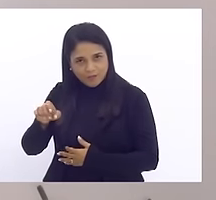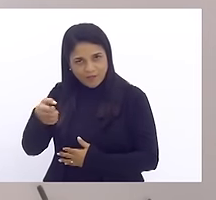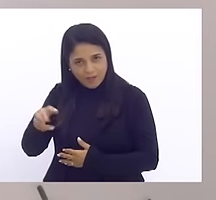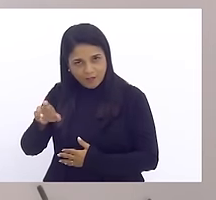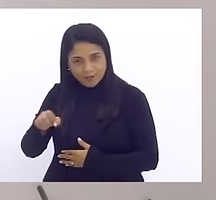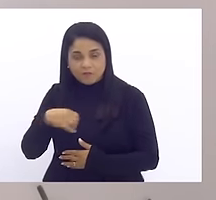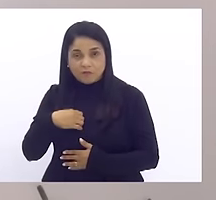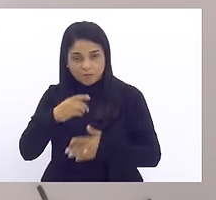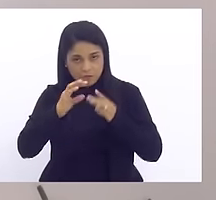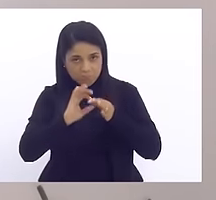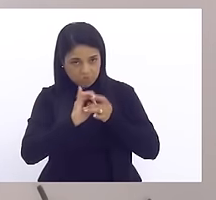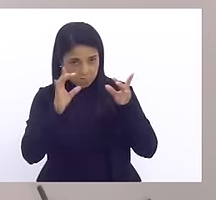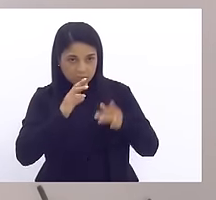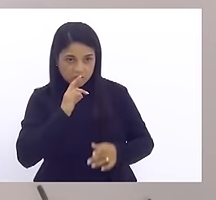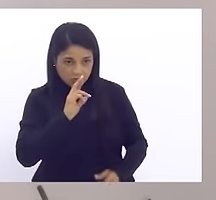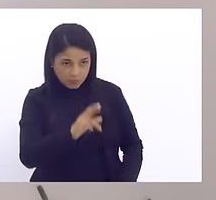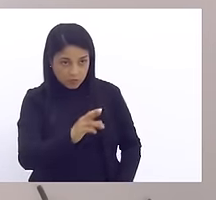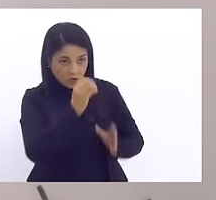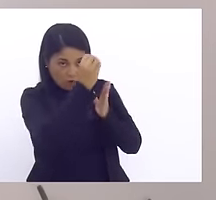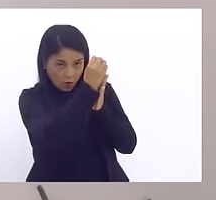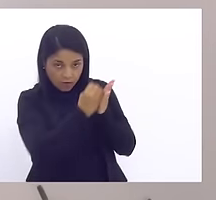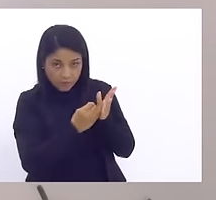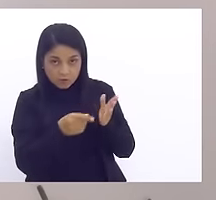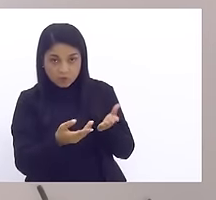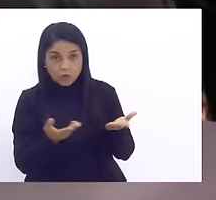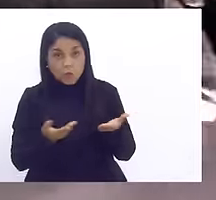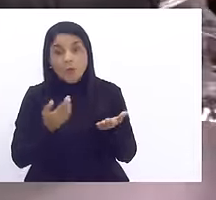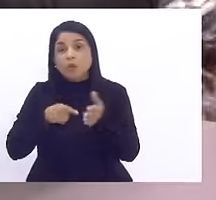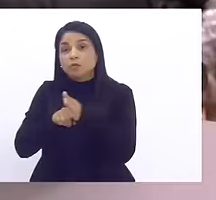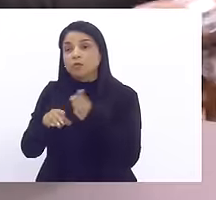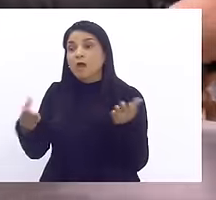permite que eu respondi oficialmente através de ofício